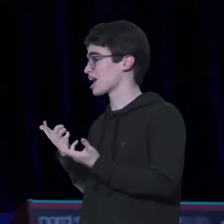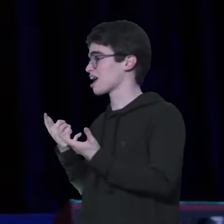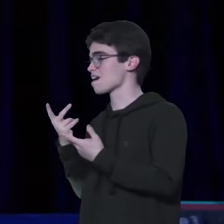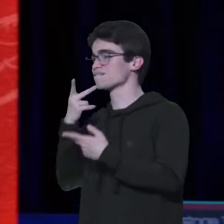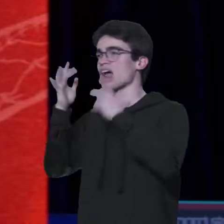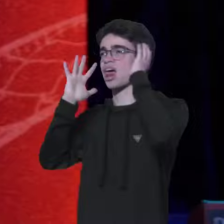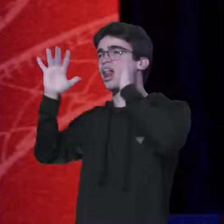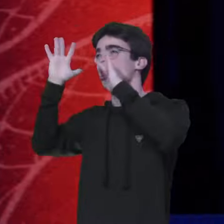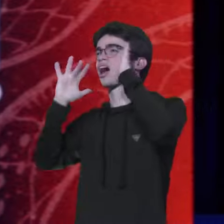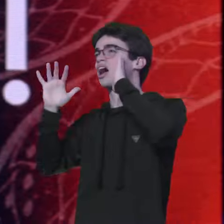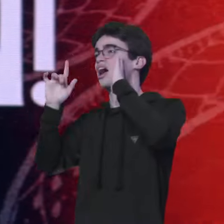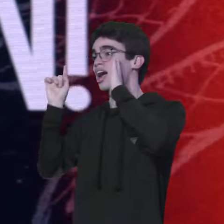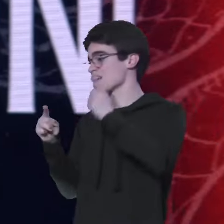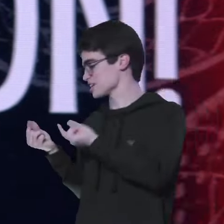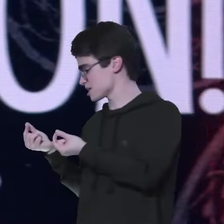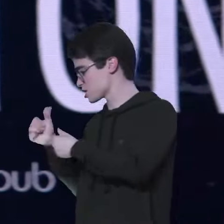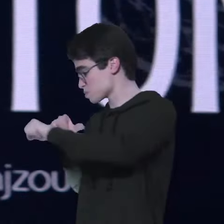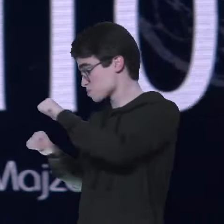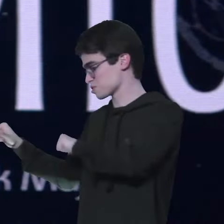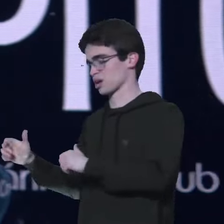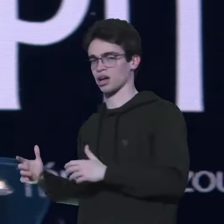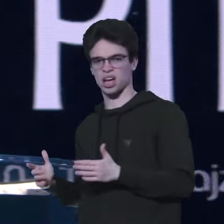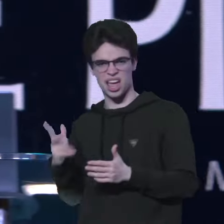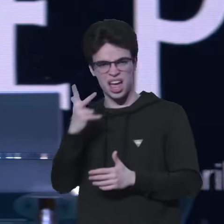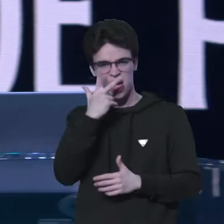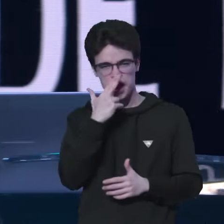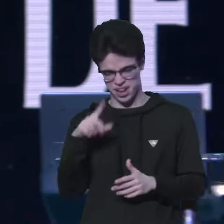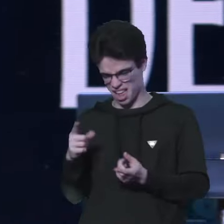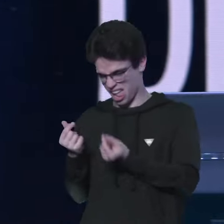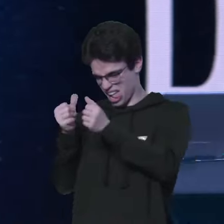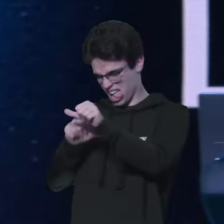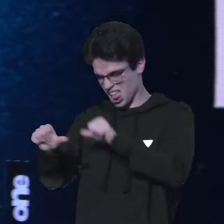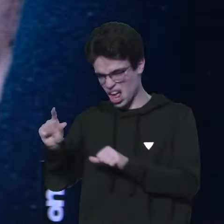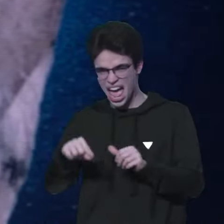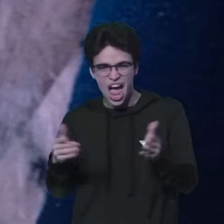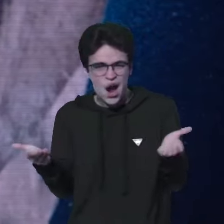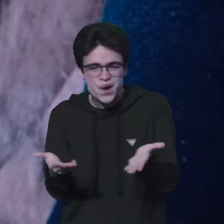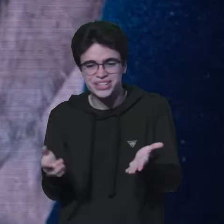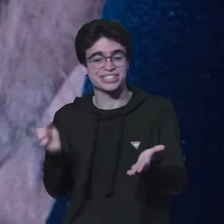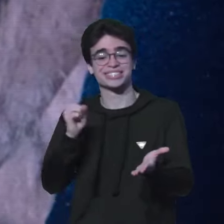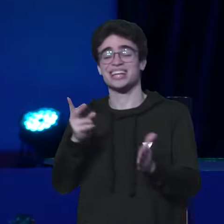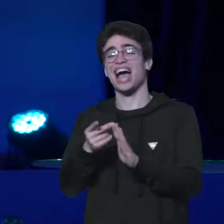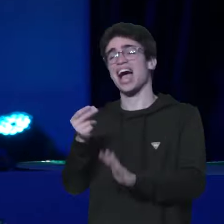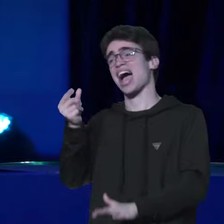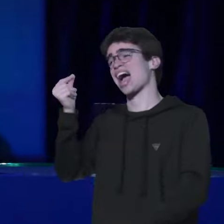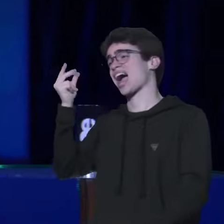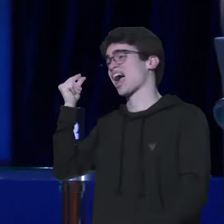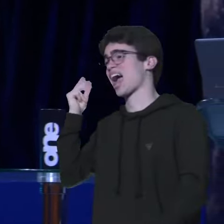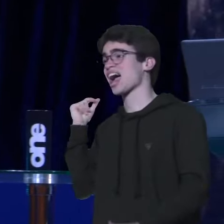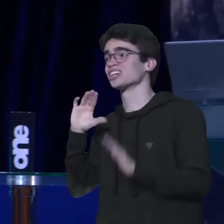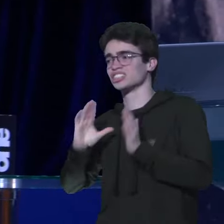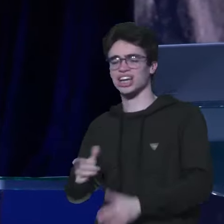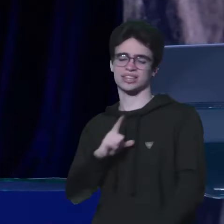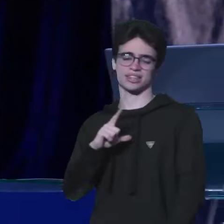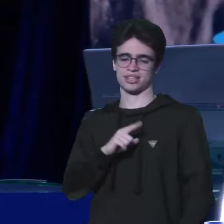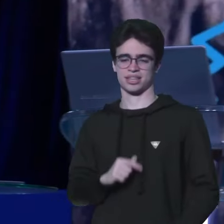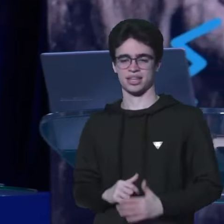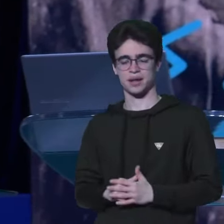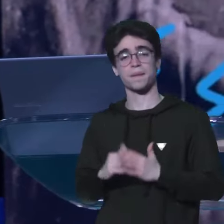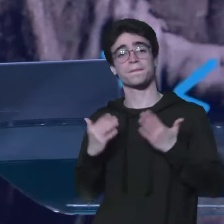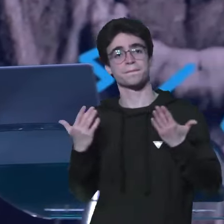isso é coisa dos tempos de hoje? Não, há 2000 anos atrás já tinha gente fazendo isso. E aí a Bíblia diz que